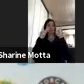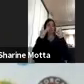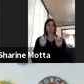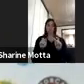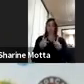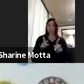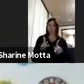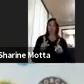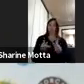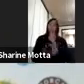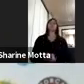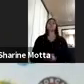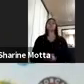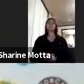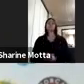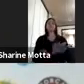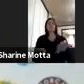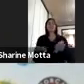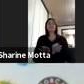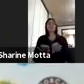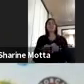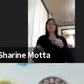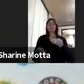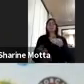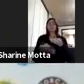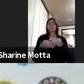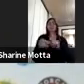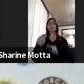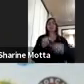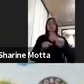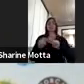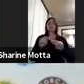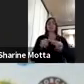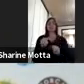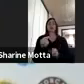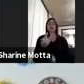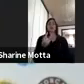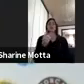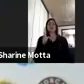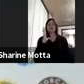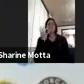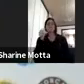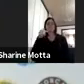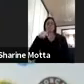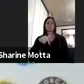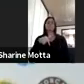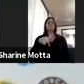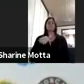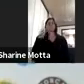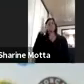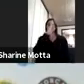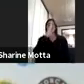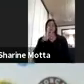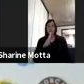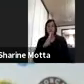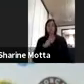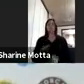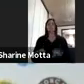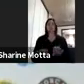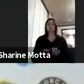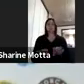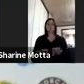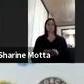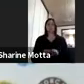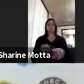Ela vai falar também sobre um dado muito triste que o Brasil ainda ostenta, que é ser um dos campeões